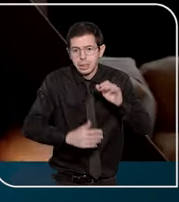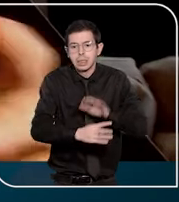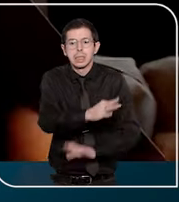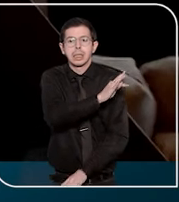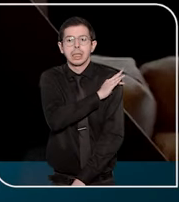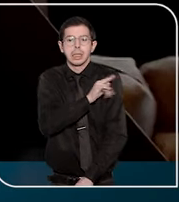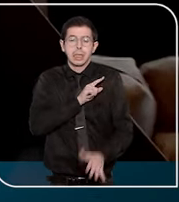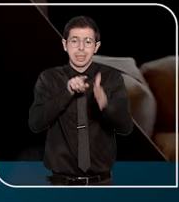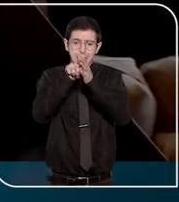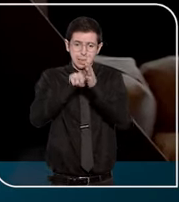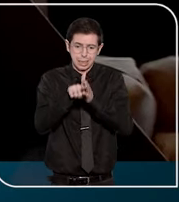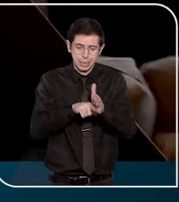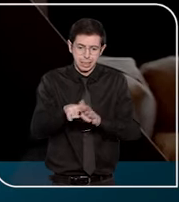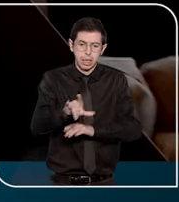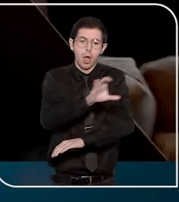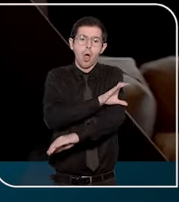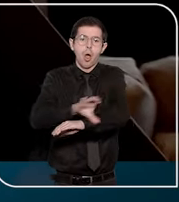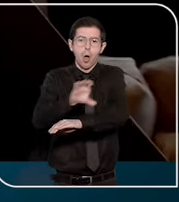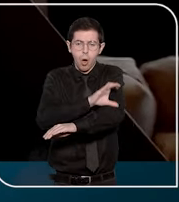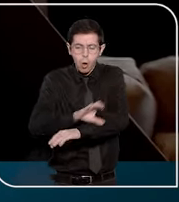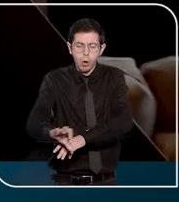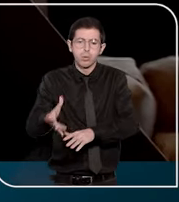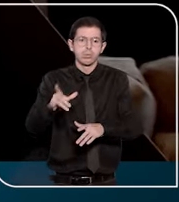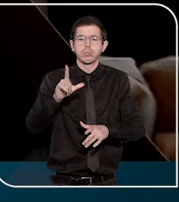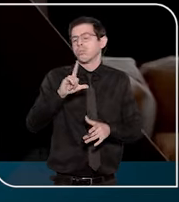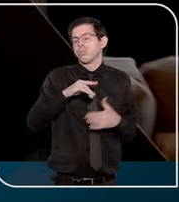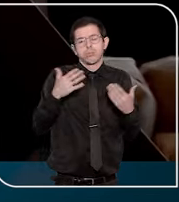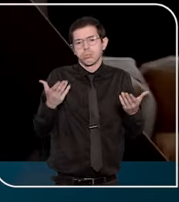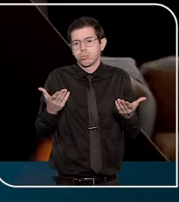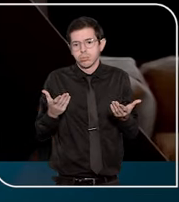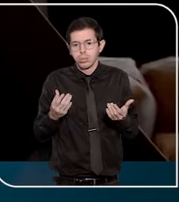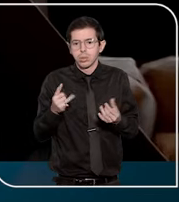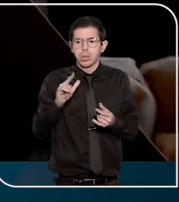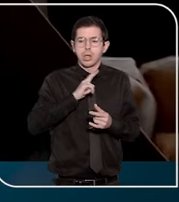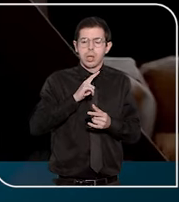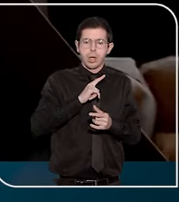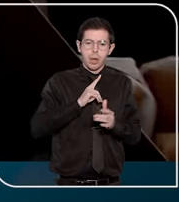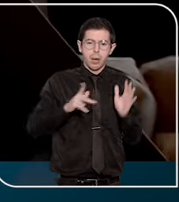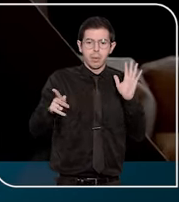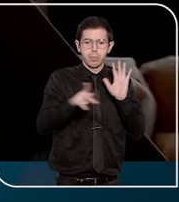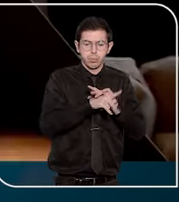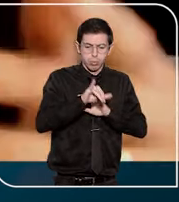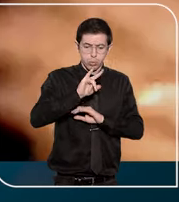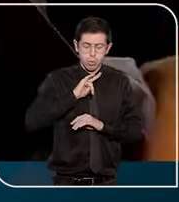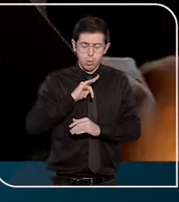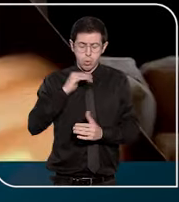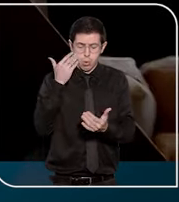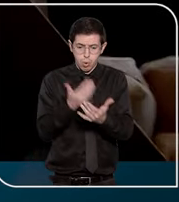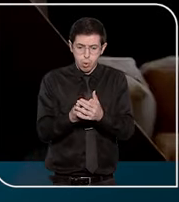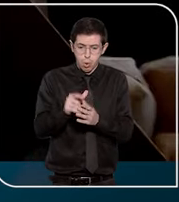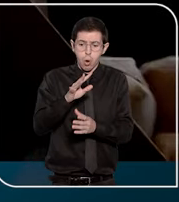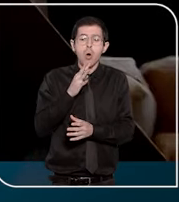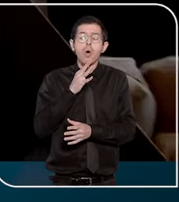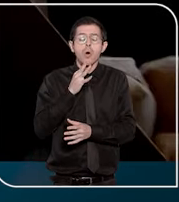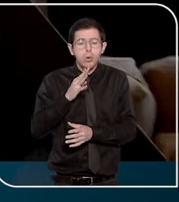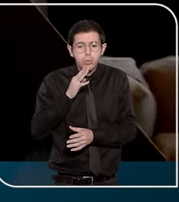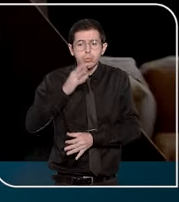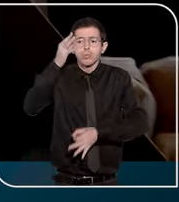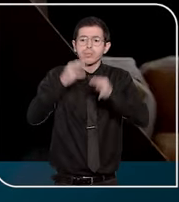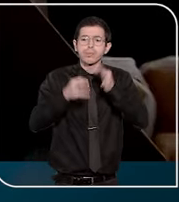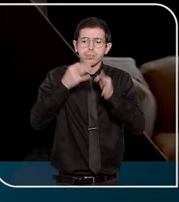diversos critérios, seja o concurso público, seja a reputação ilibada associada ao notório saber jurídico para os cargos de